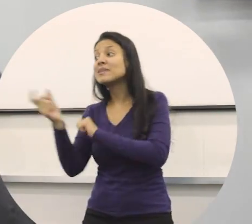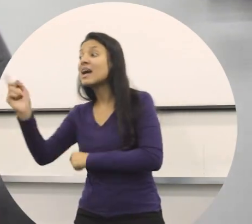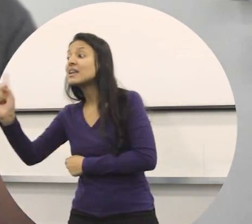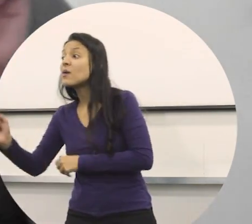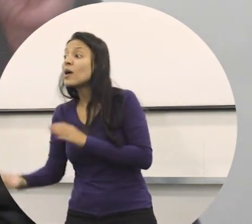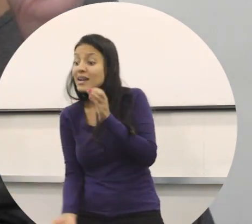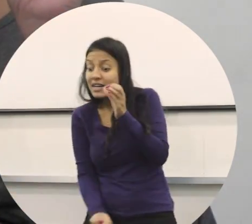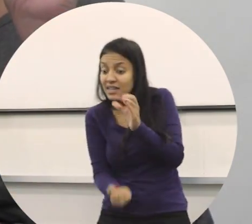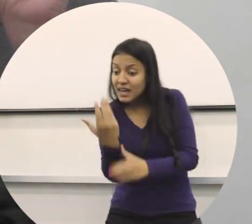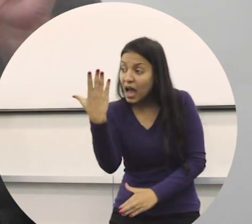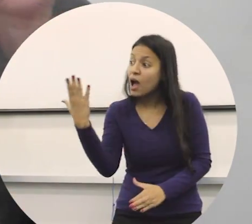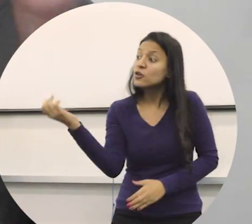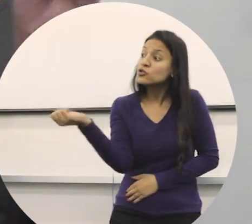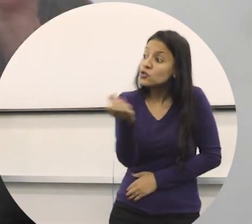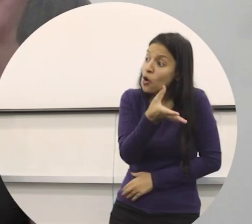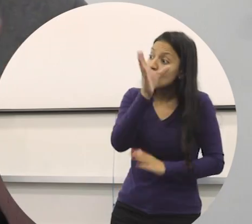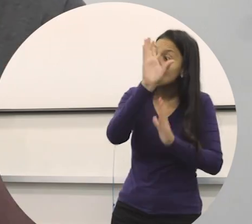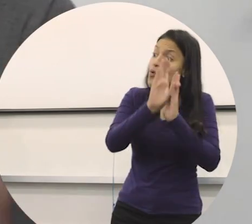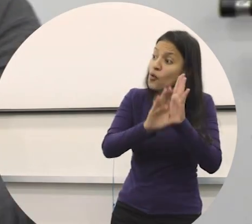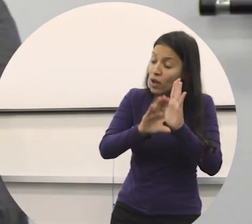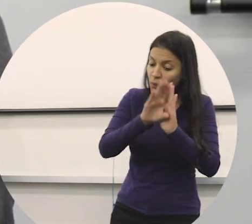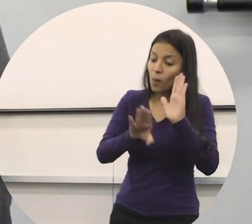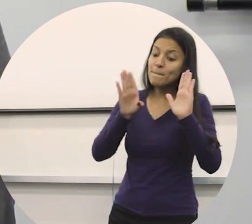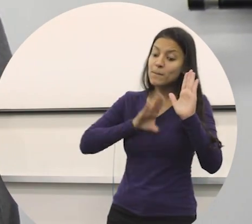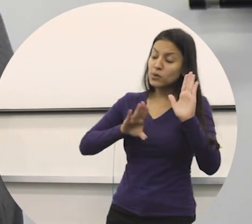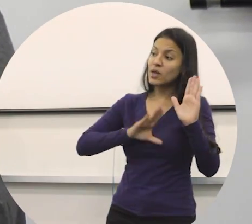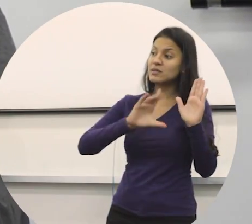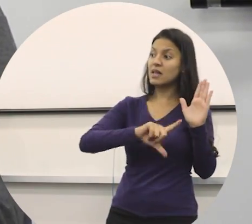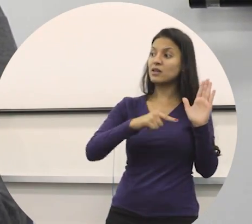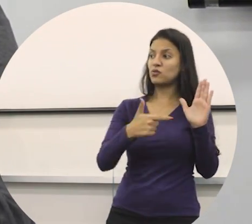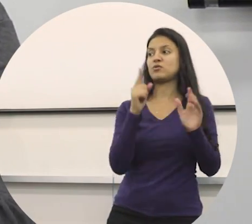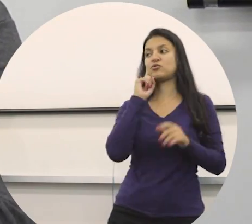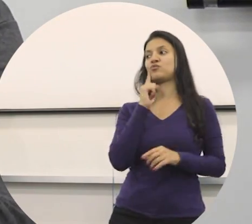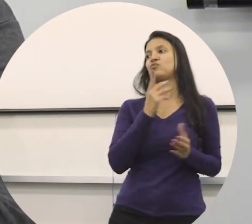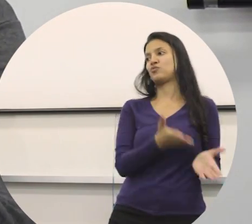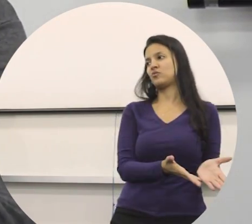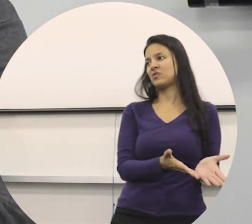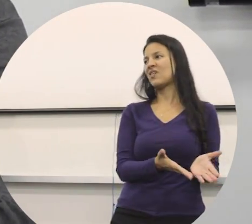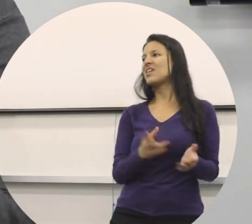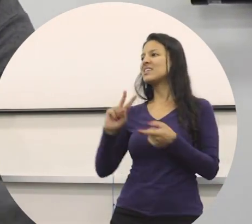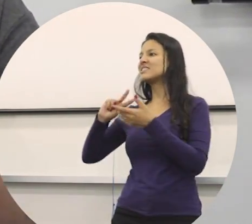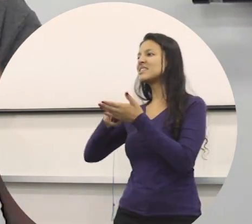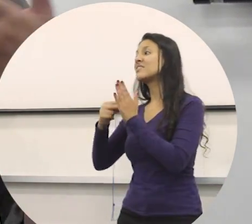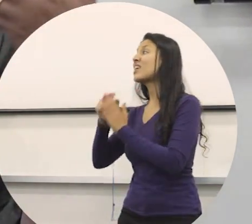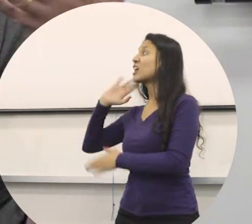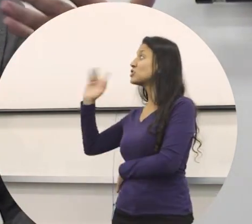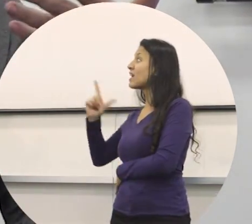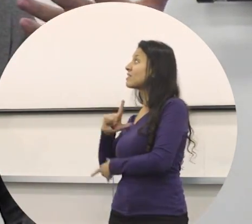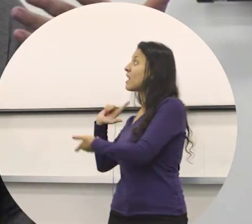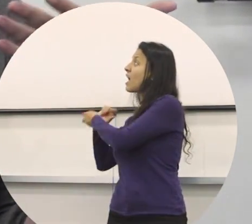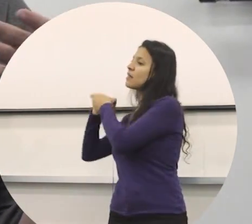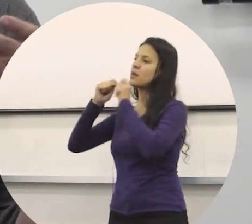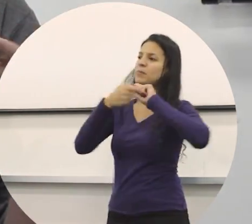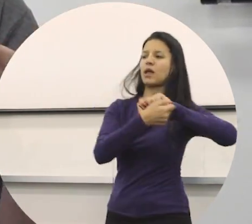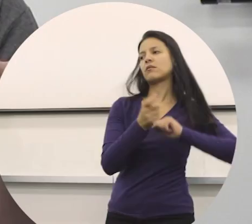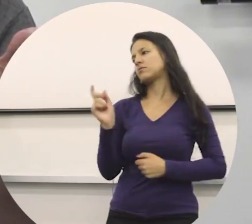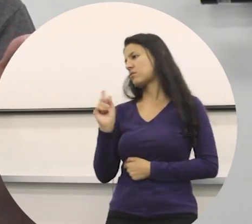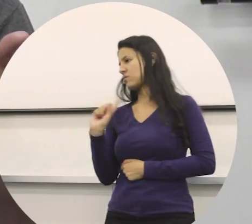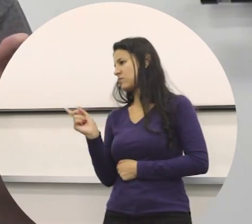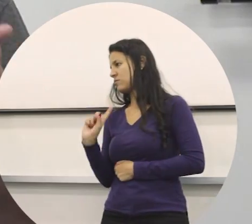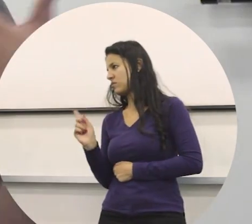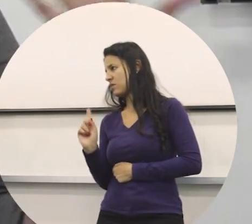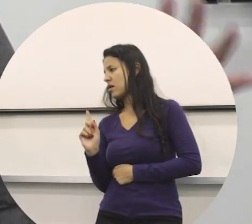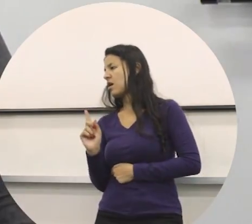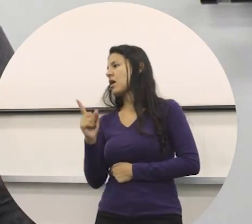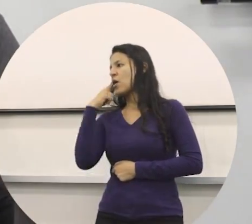de português, de língua portuguesa para surdos. Então a gente não está adaptando, a gente está olhando